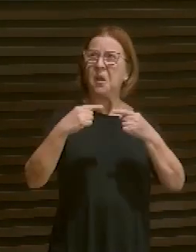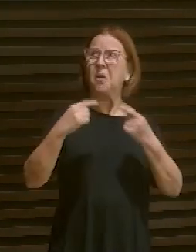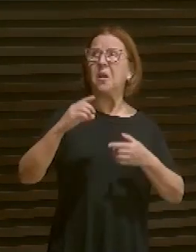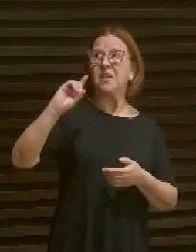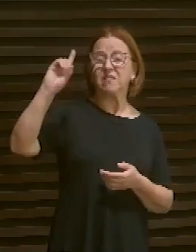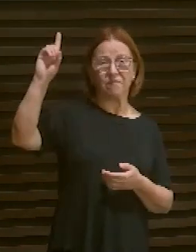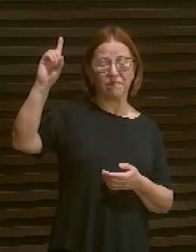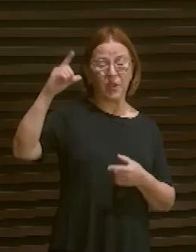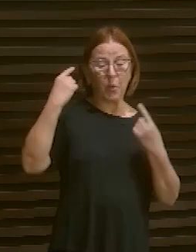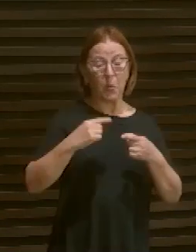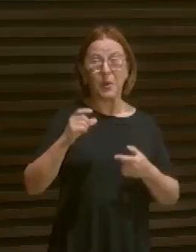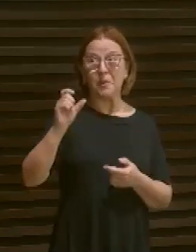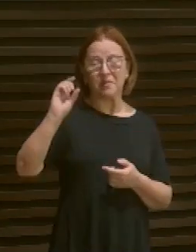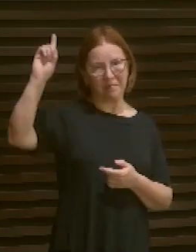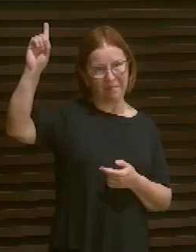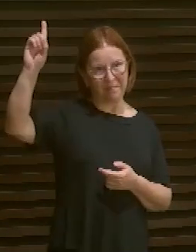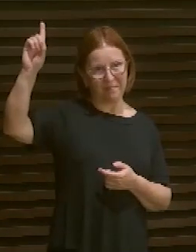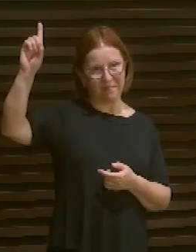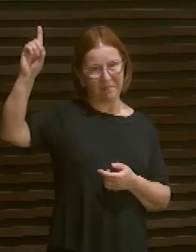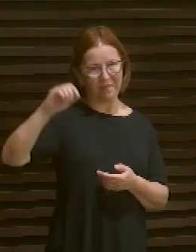minha palavra.